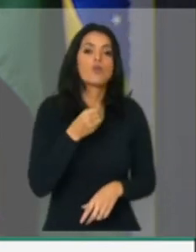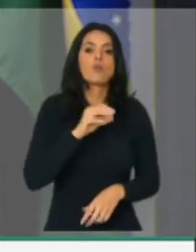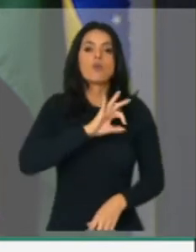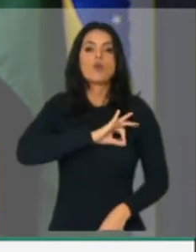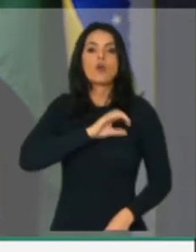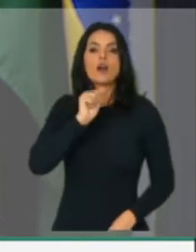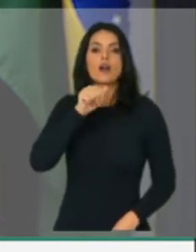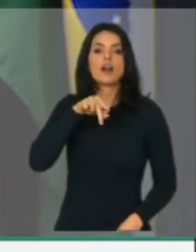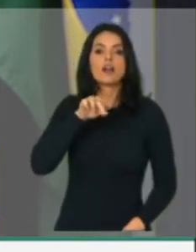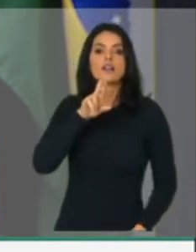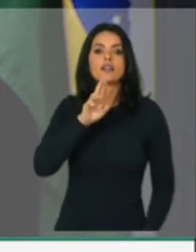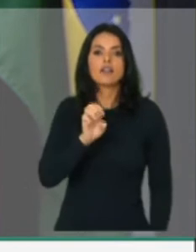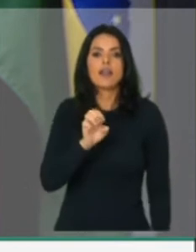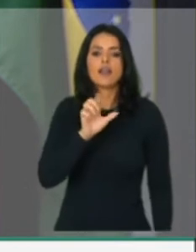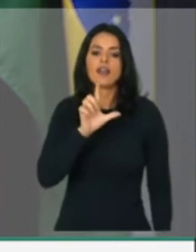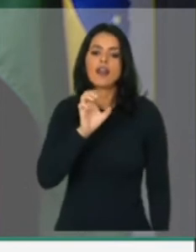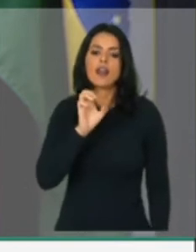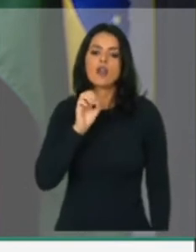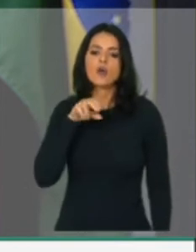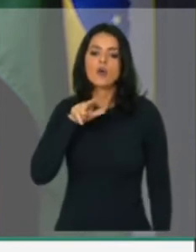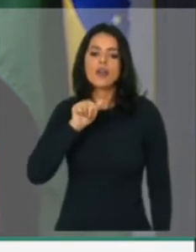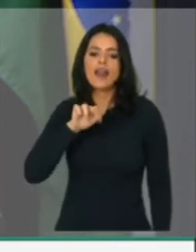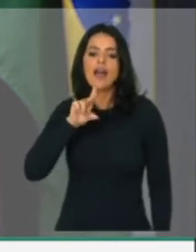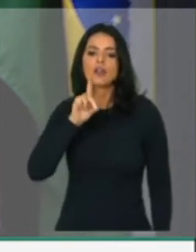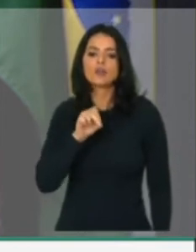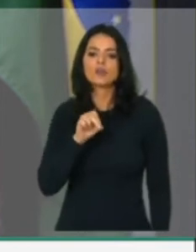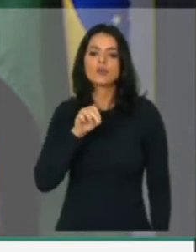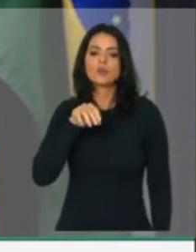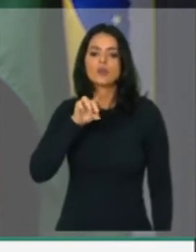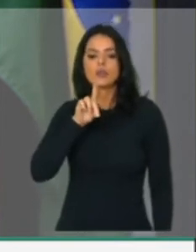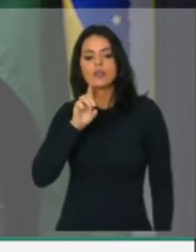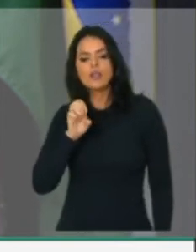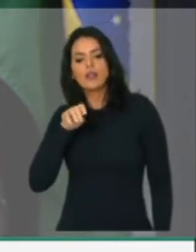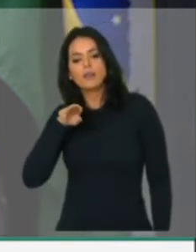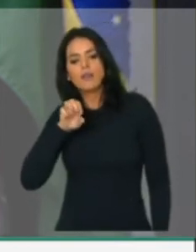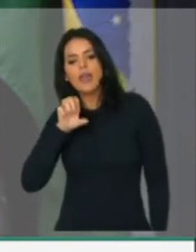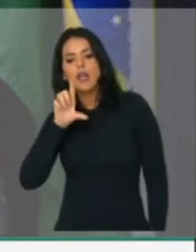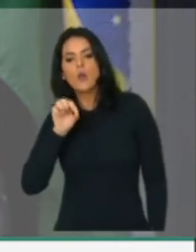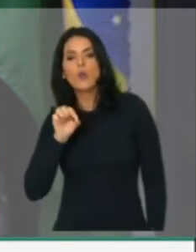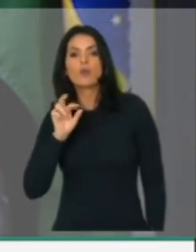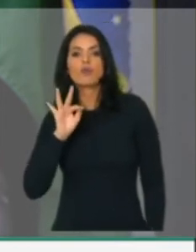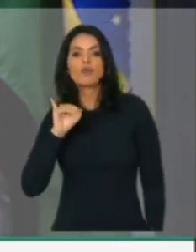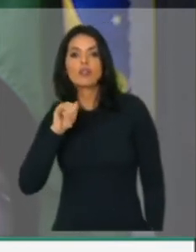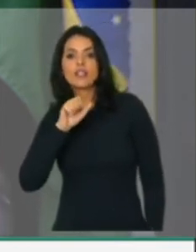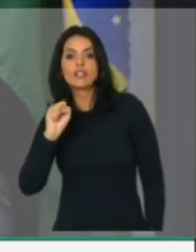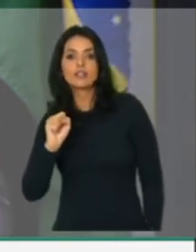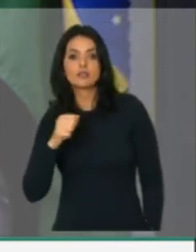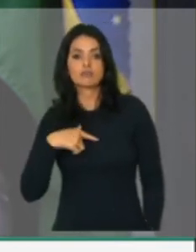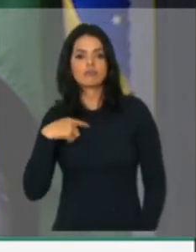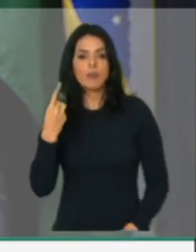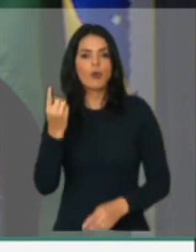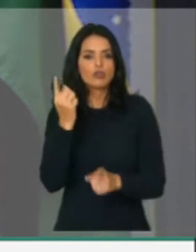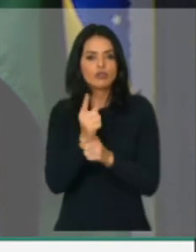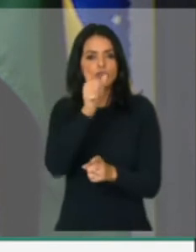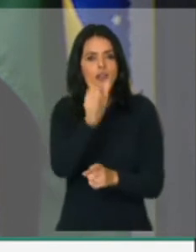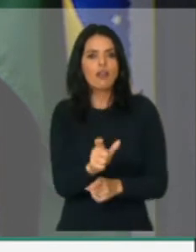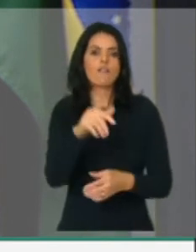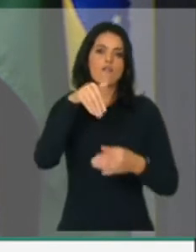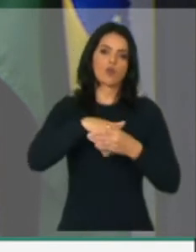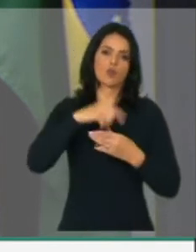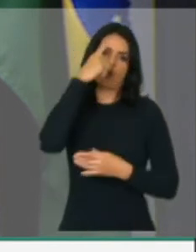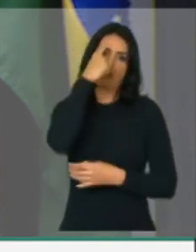Leonardo de Melo frias que inclusive descobrir que depois ele era meu eleitor e